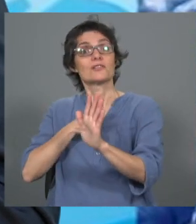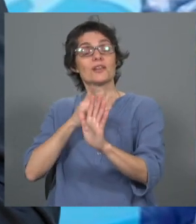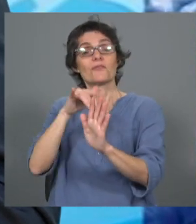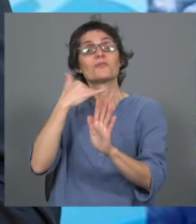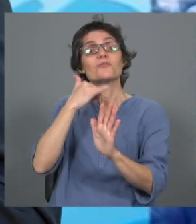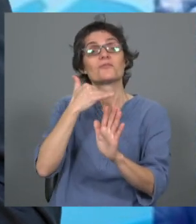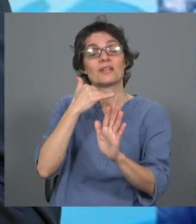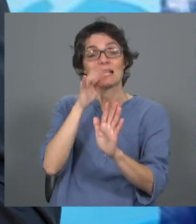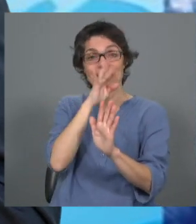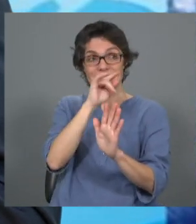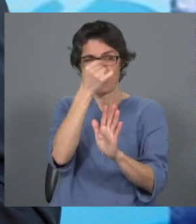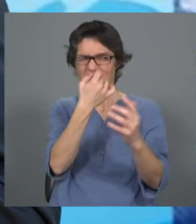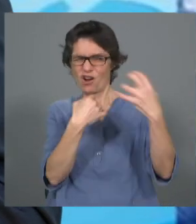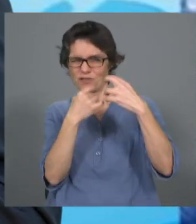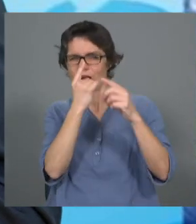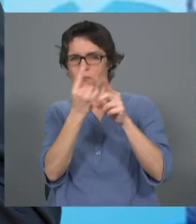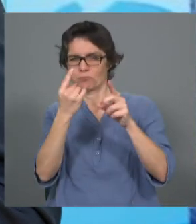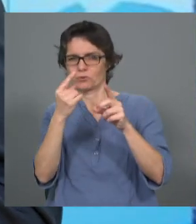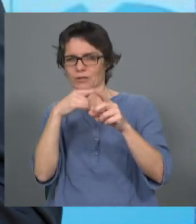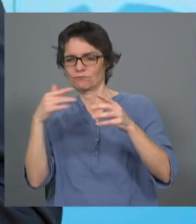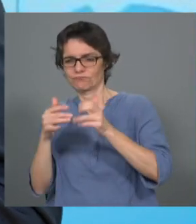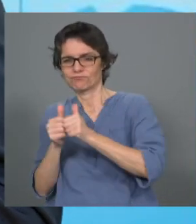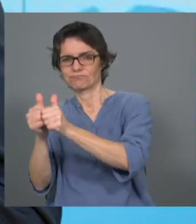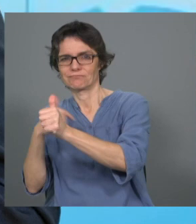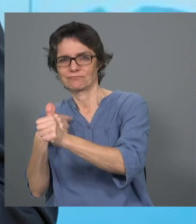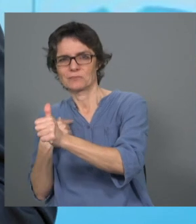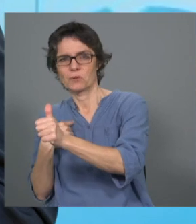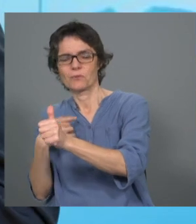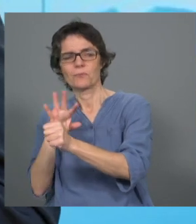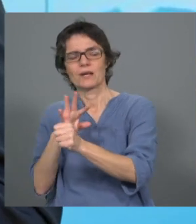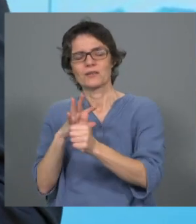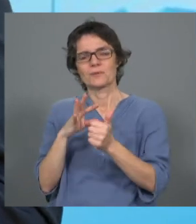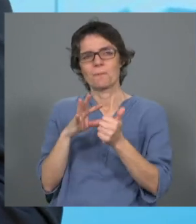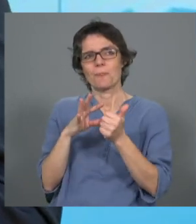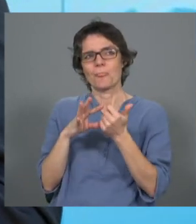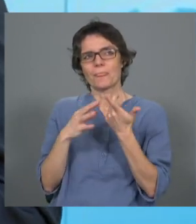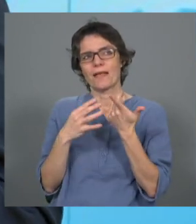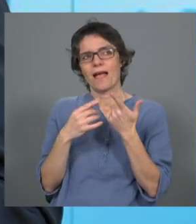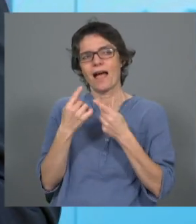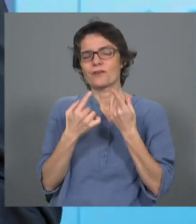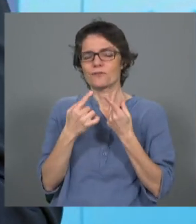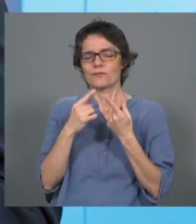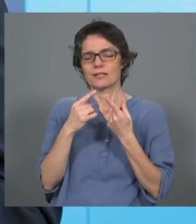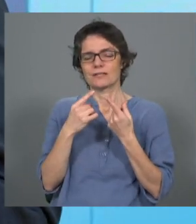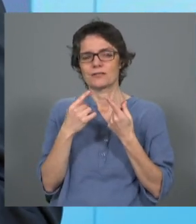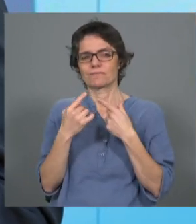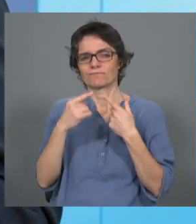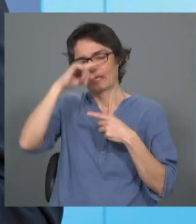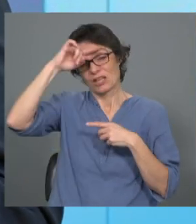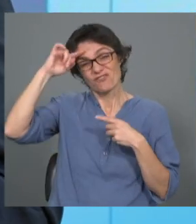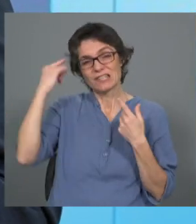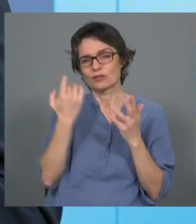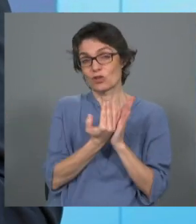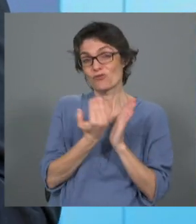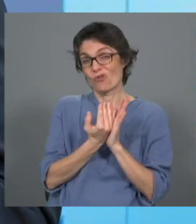do meu nome, que vos perseguirem por causa do meu nome. Às vezes não tem que ser ao fio da espada, mas às vezes naquelas brincadeiras